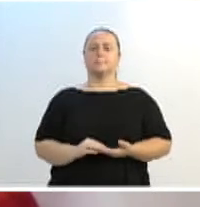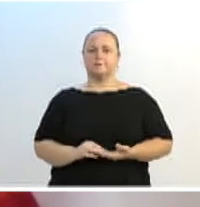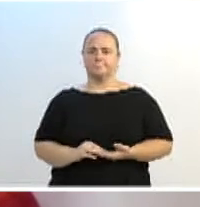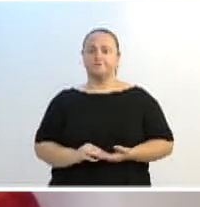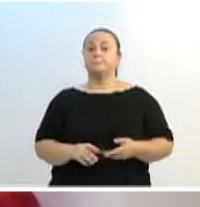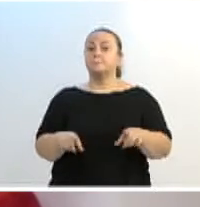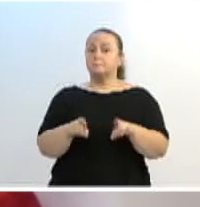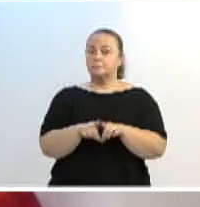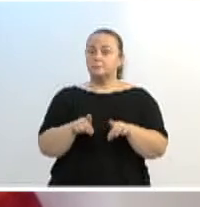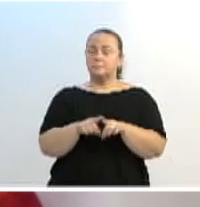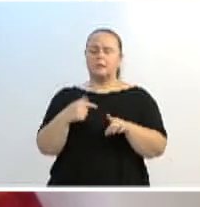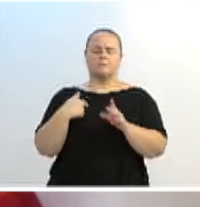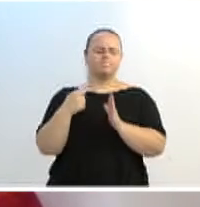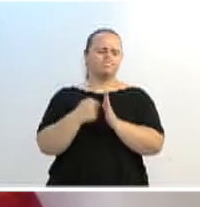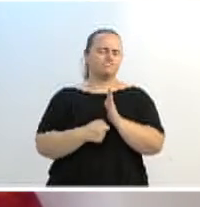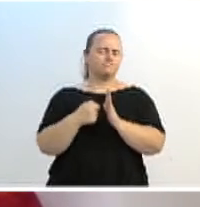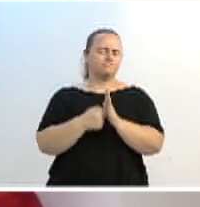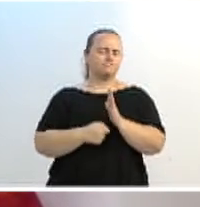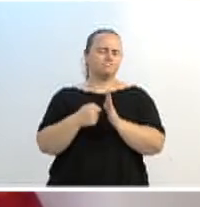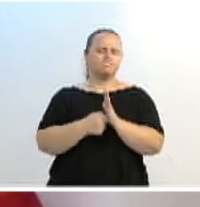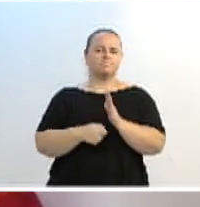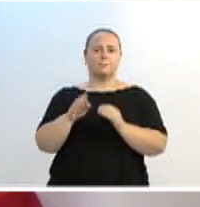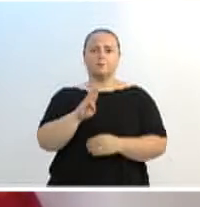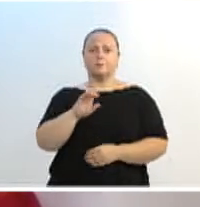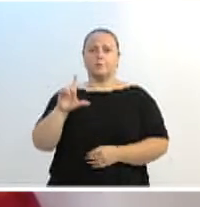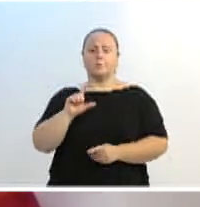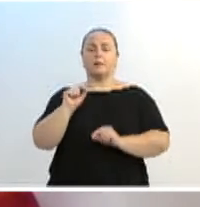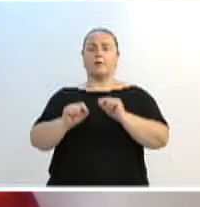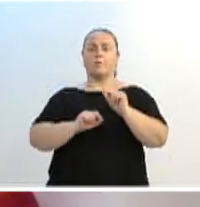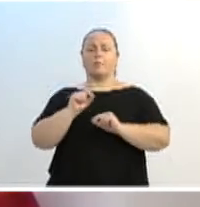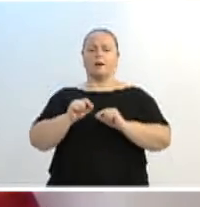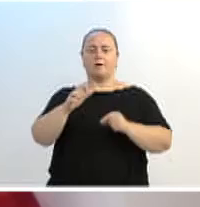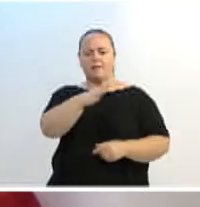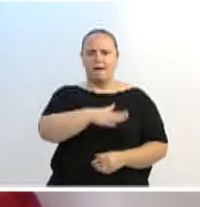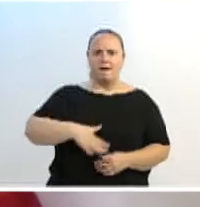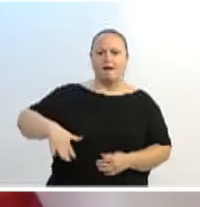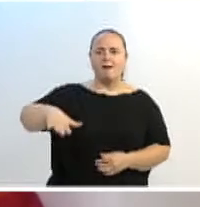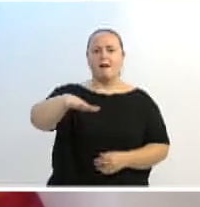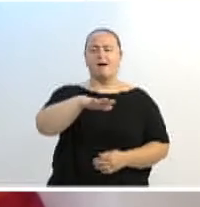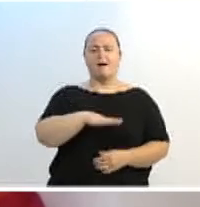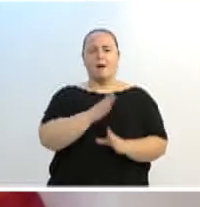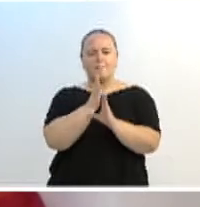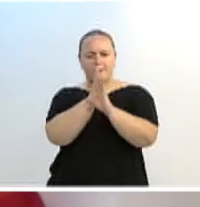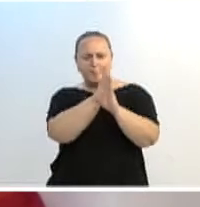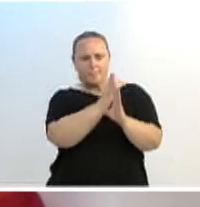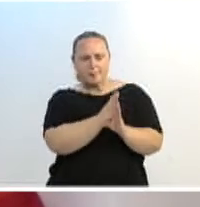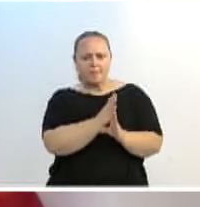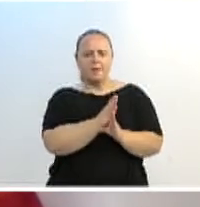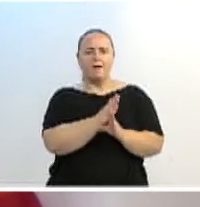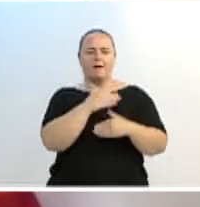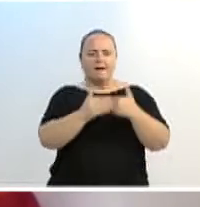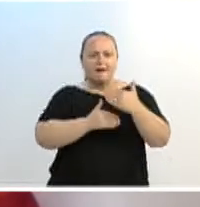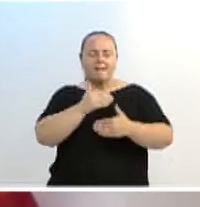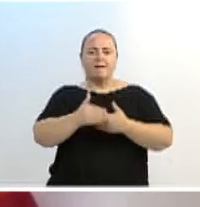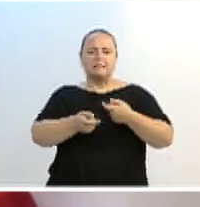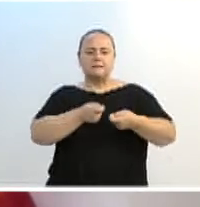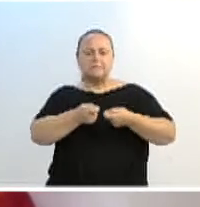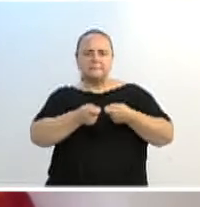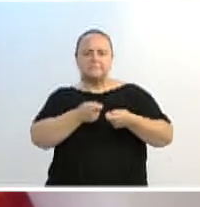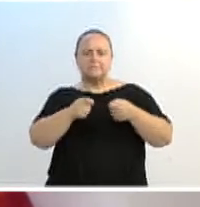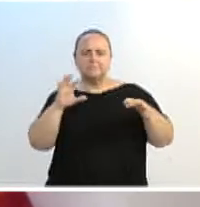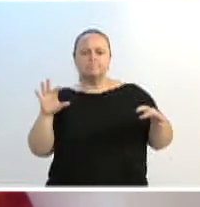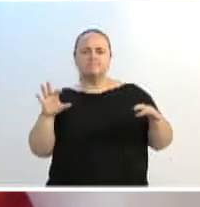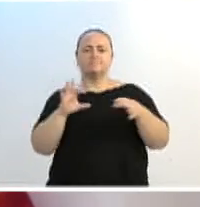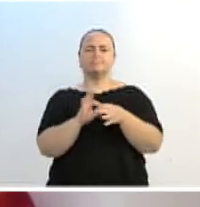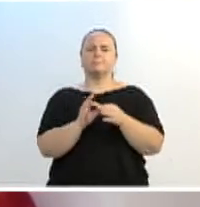muito intensa de fazer dessa cidade um Vale do Silício brasileiro, no sentido de achar que o nosso desenvolvimento econômico precisa